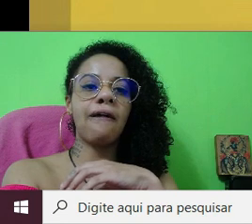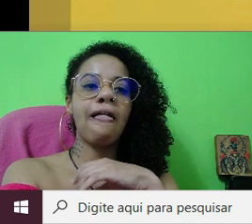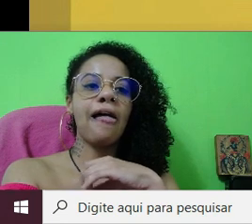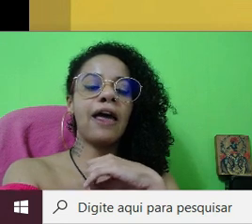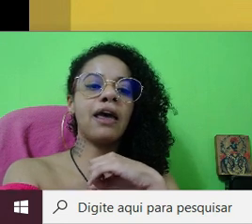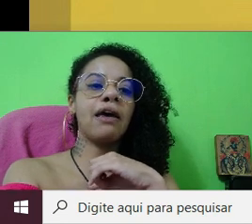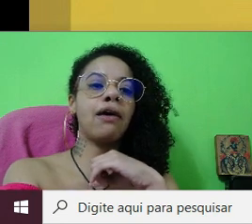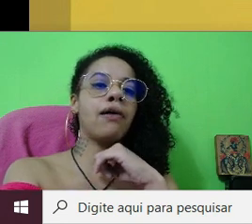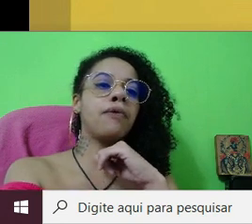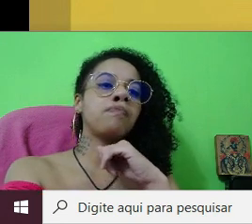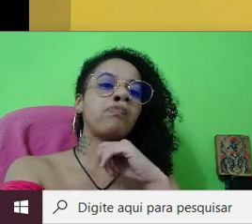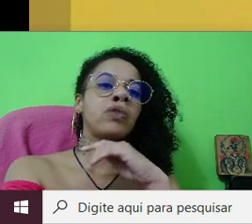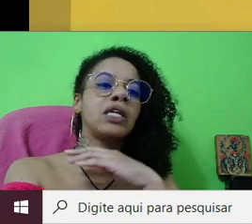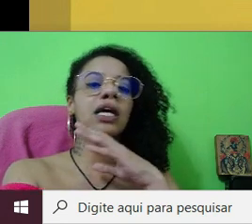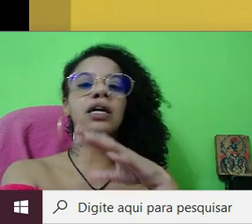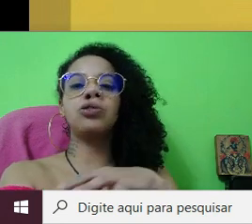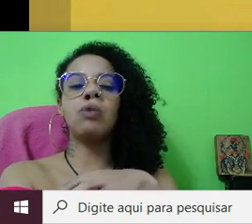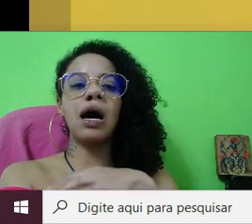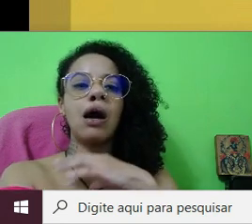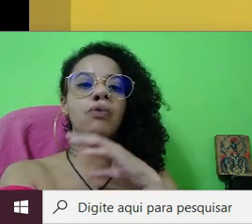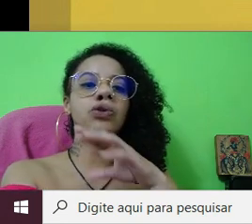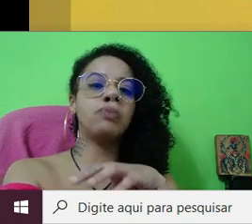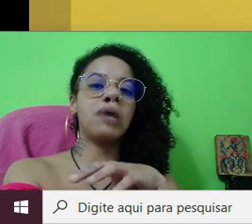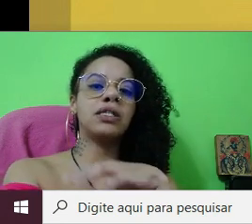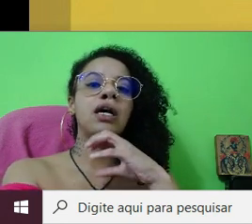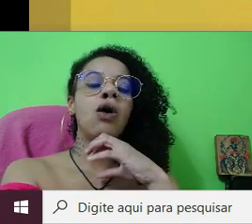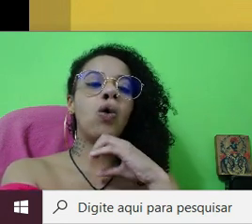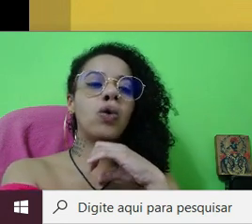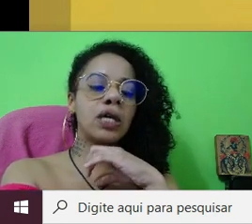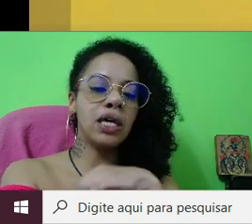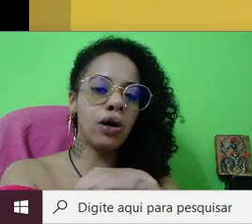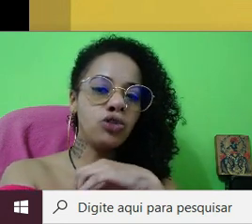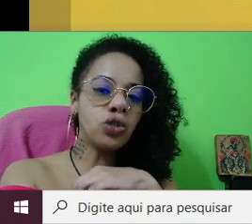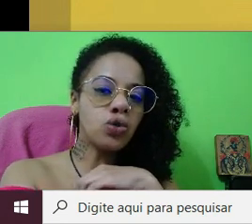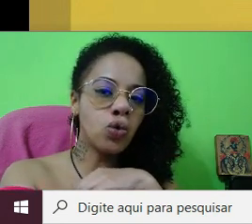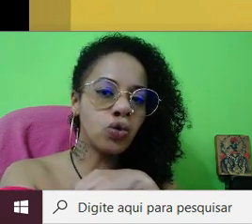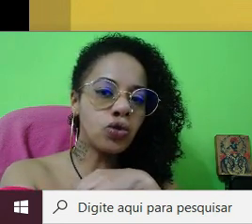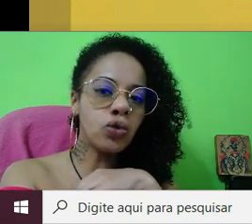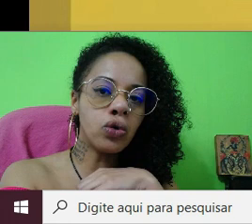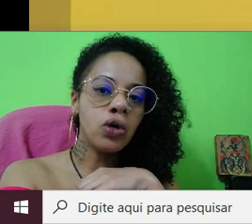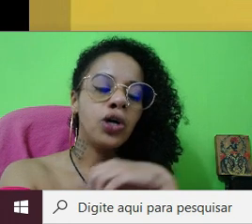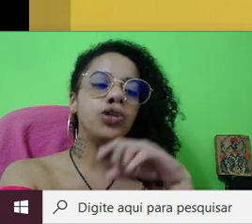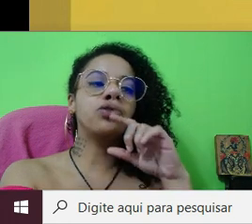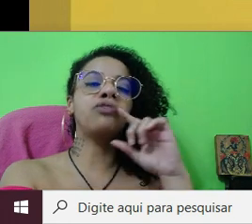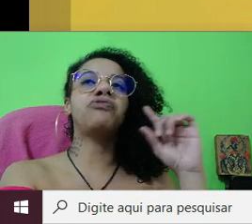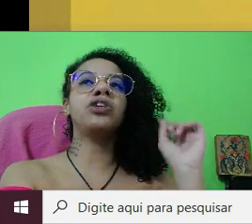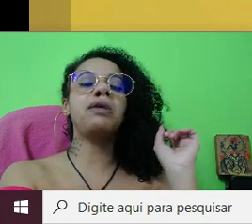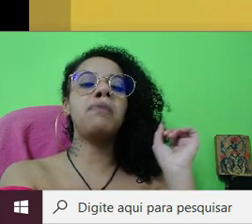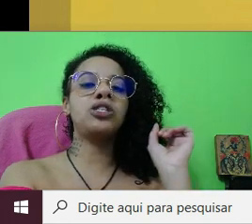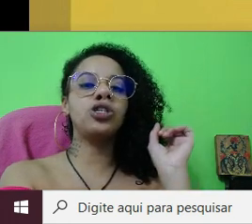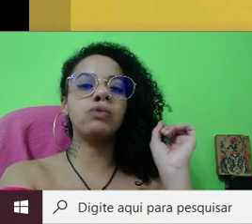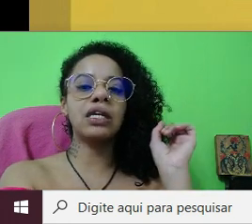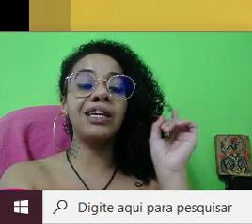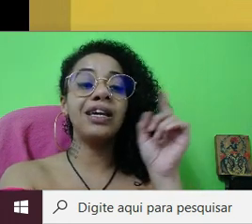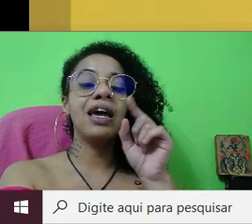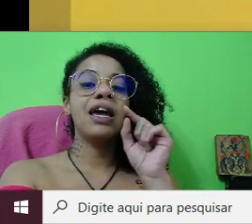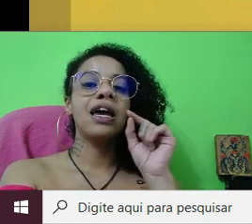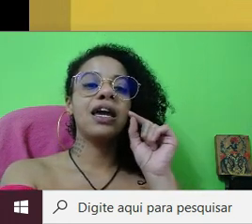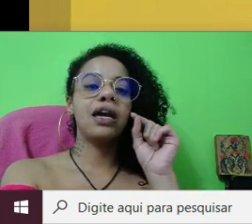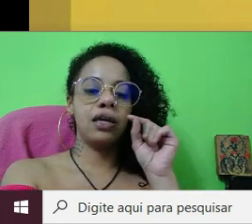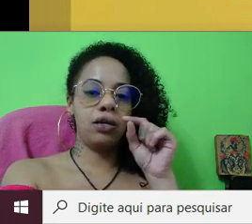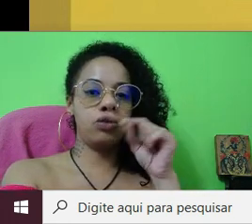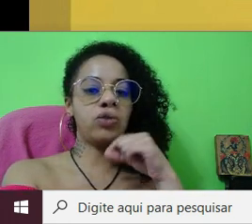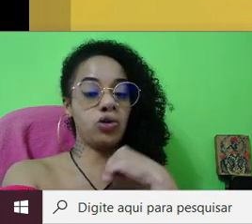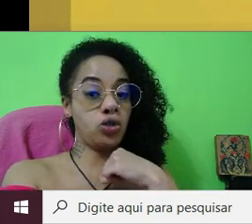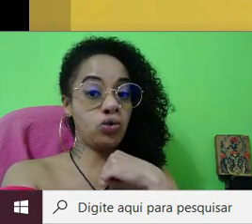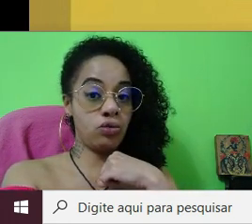militância intelectual e tudo mais o que eu discuto e o que foi debatido aqui